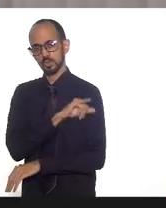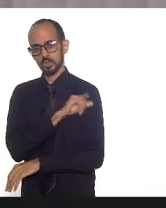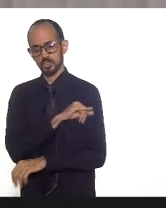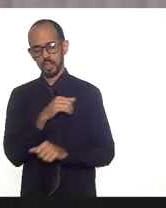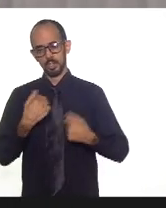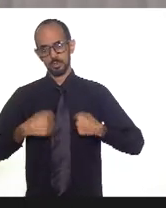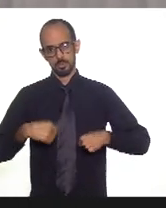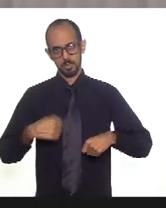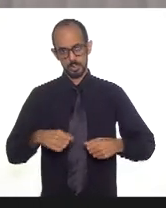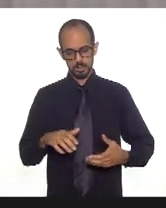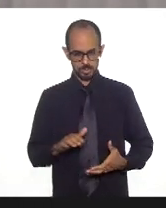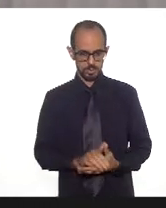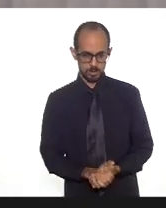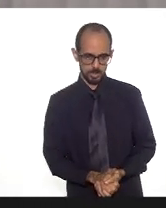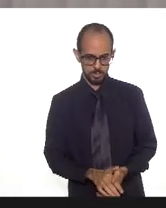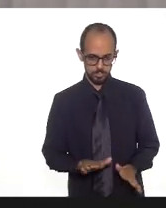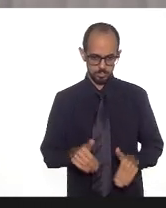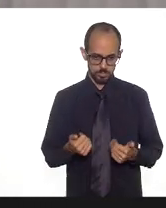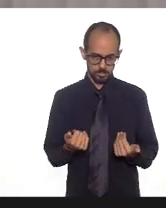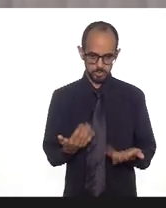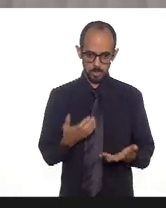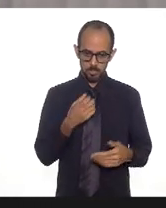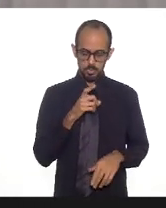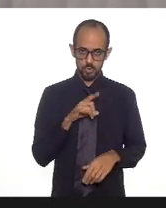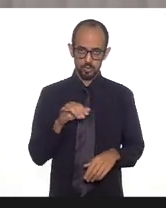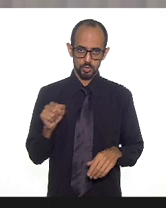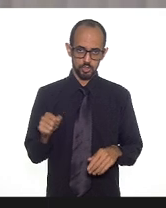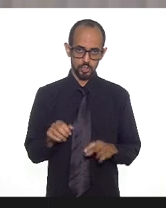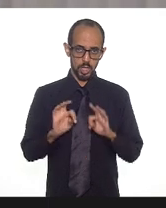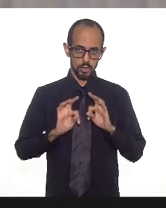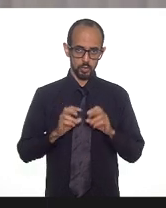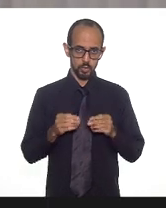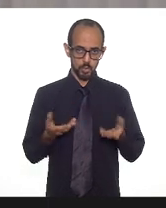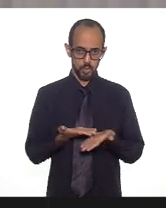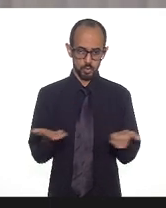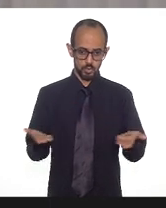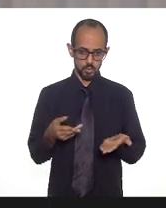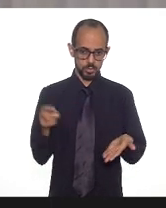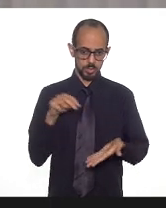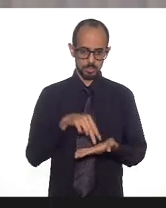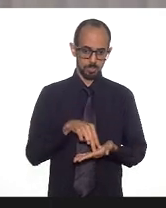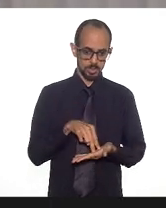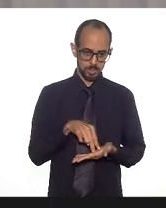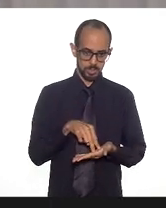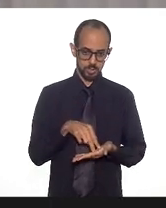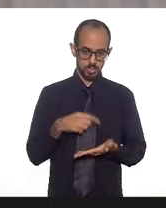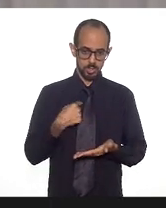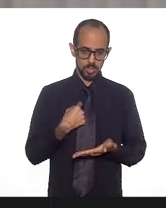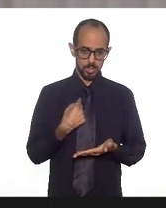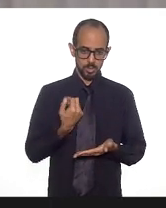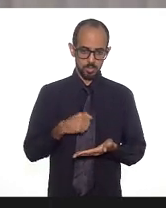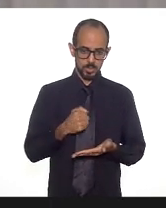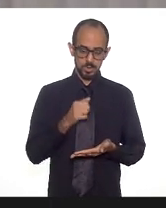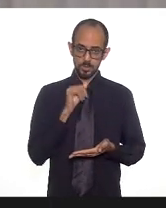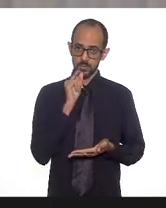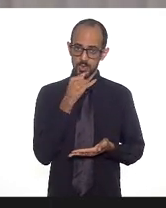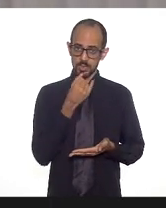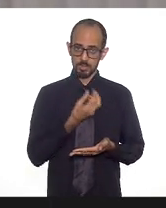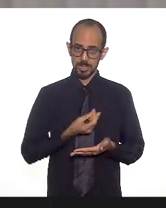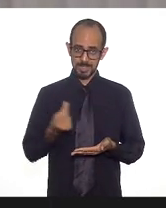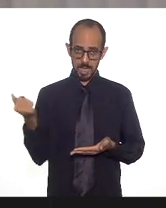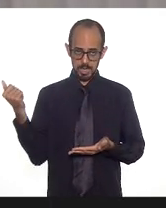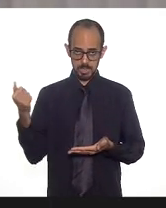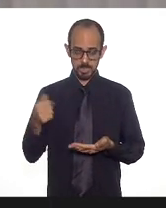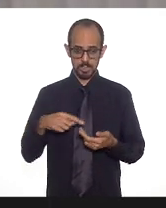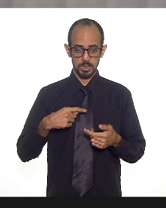precisa. Então, bom dia para todos e todas aqui presentes. Eu tenho que, enfim, infelizmente vou ter que sair, eu